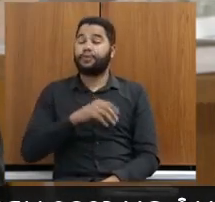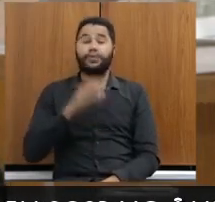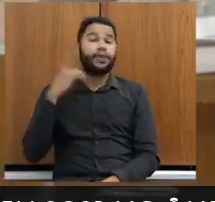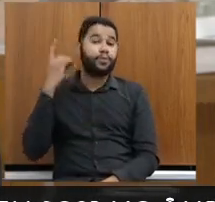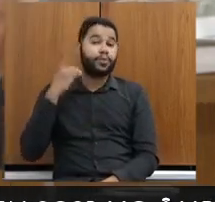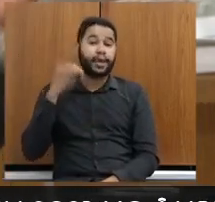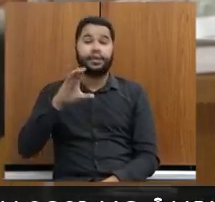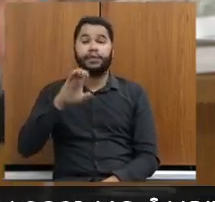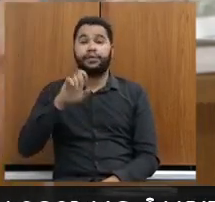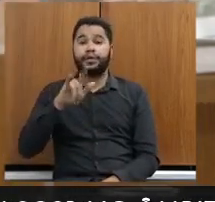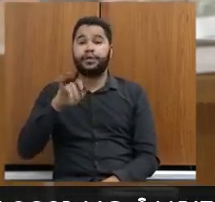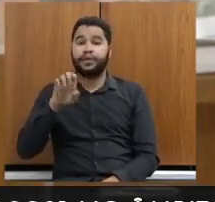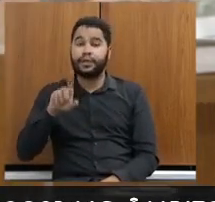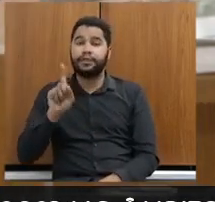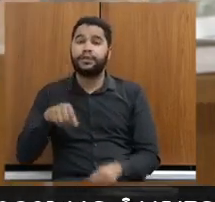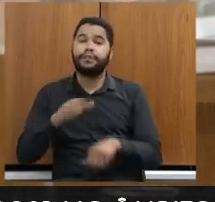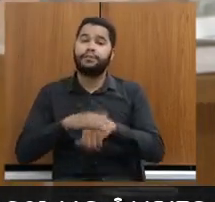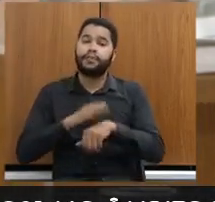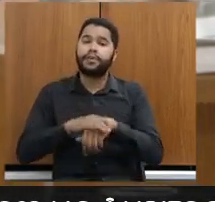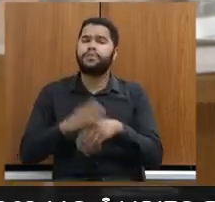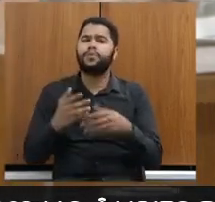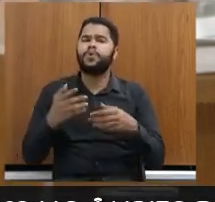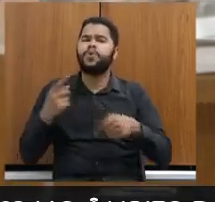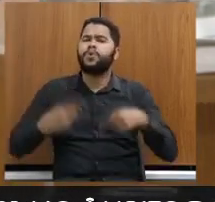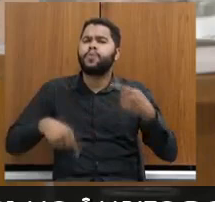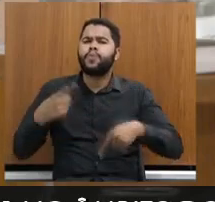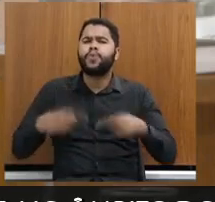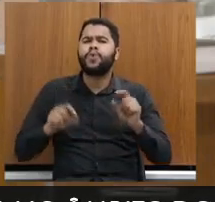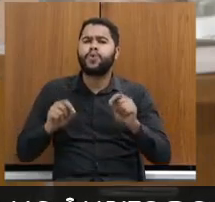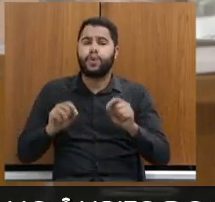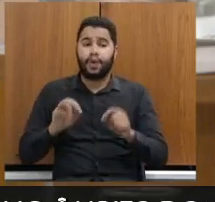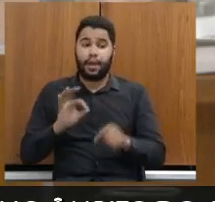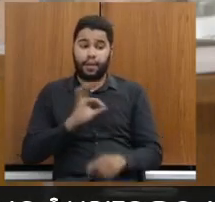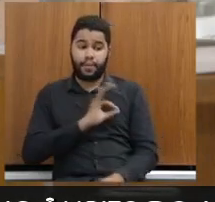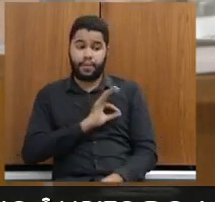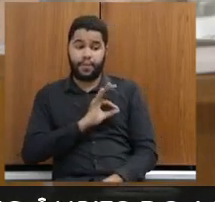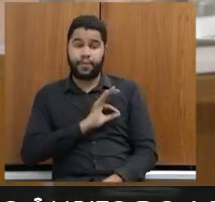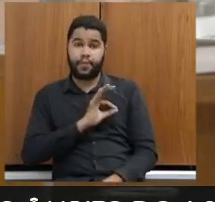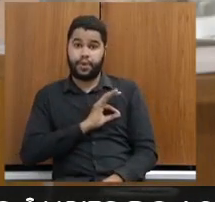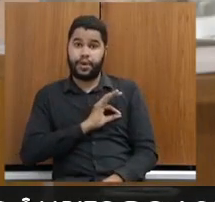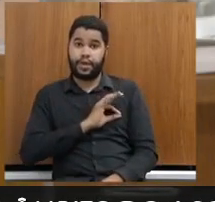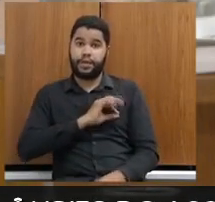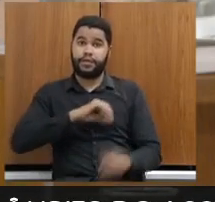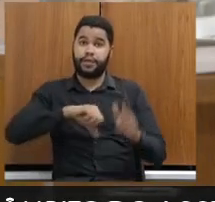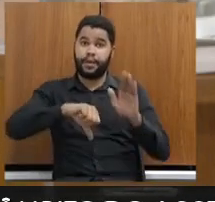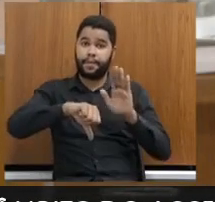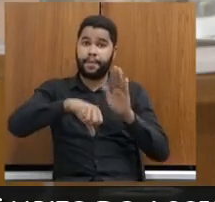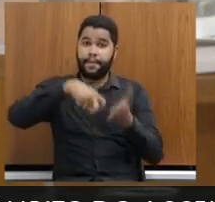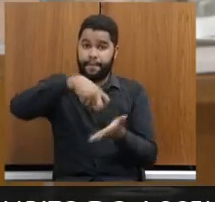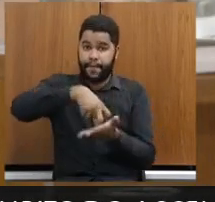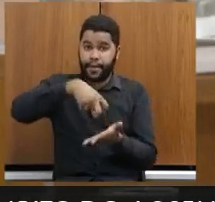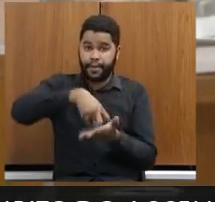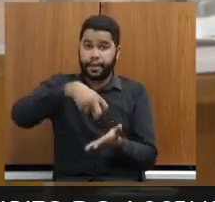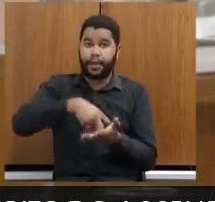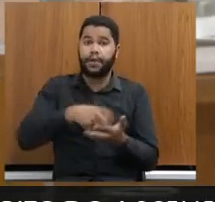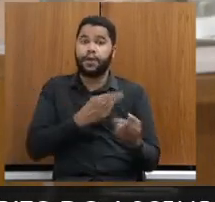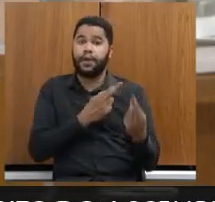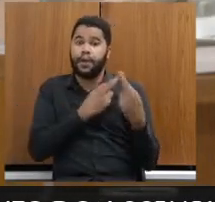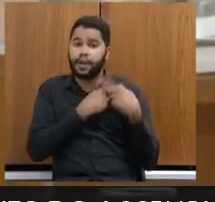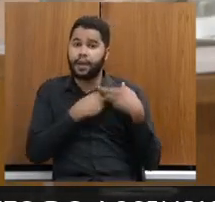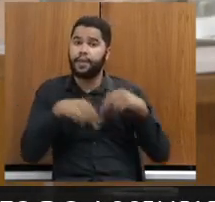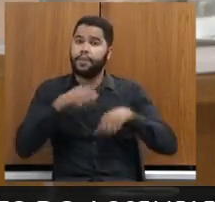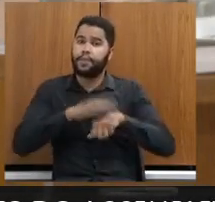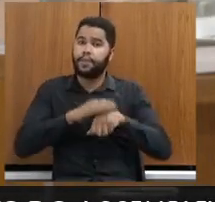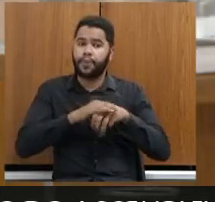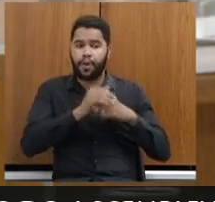já definiu uma política de que a polícia penal será a responsável por condução